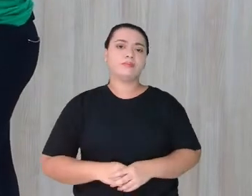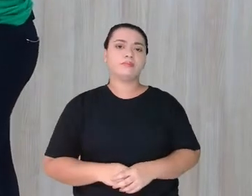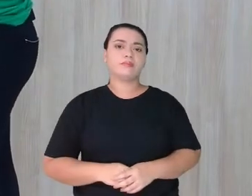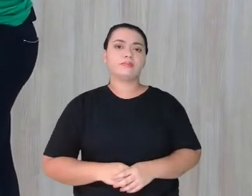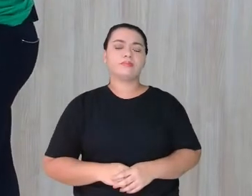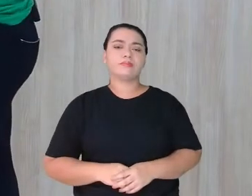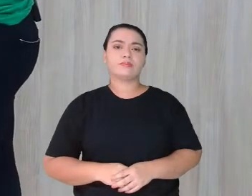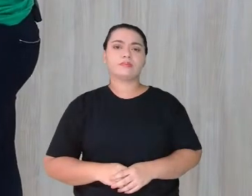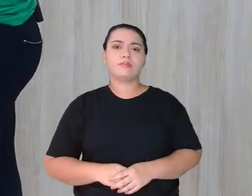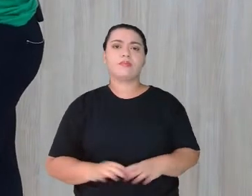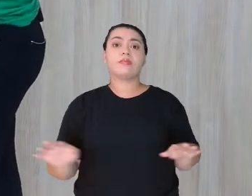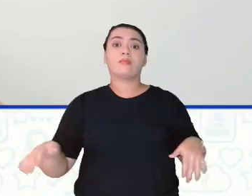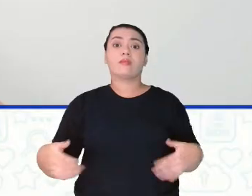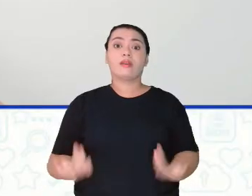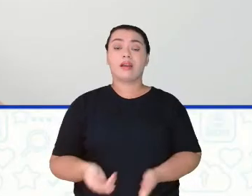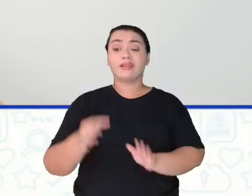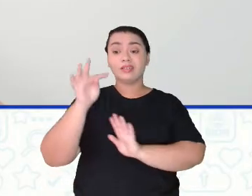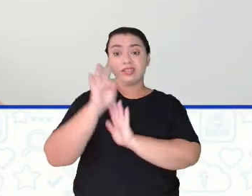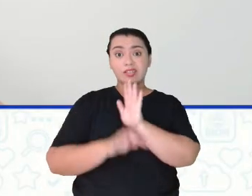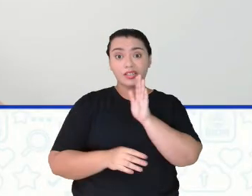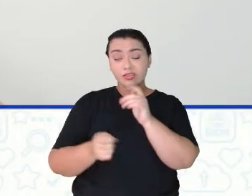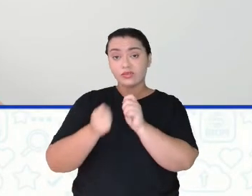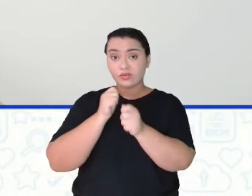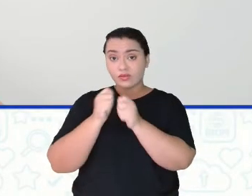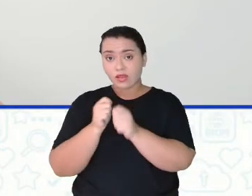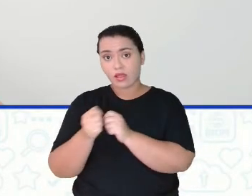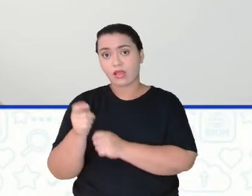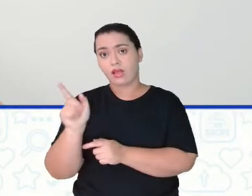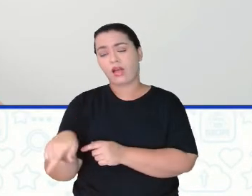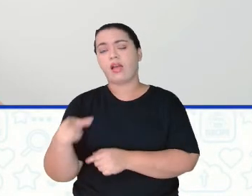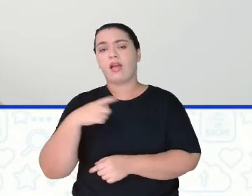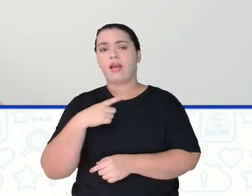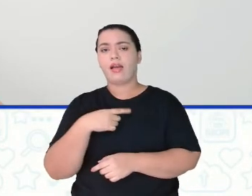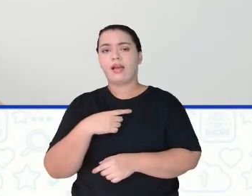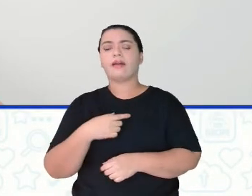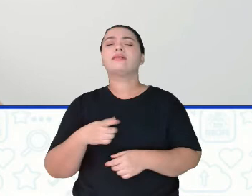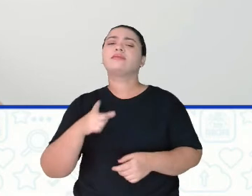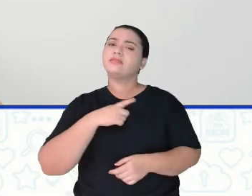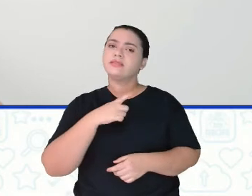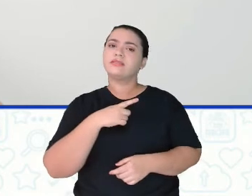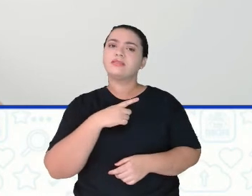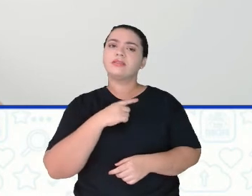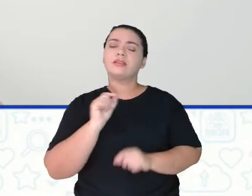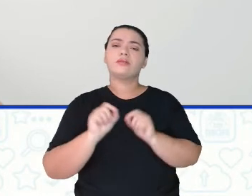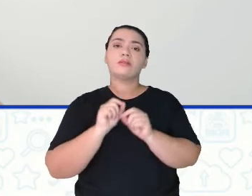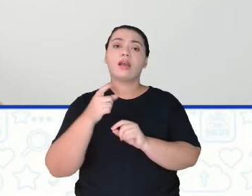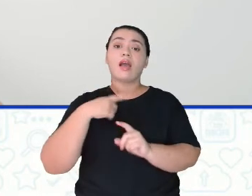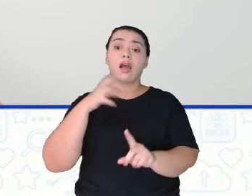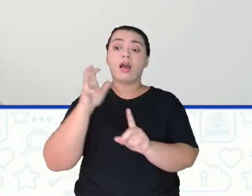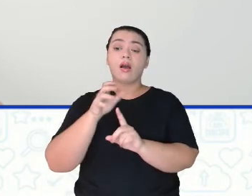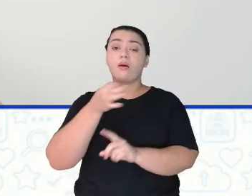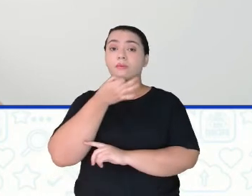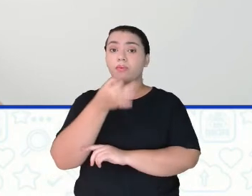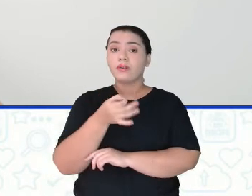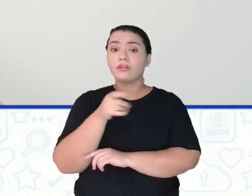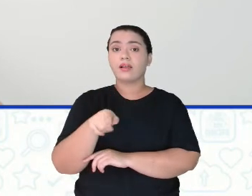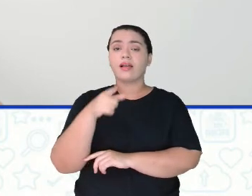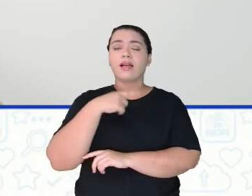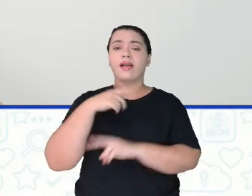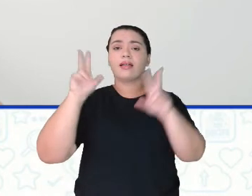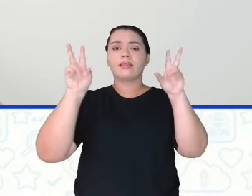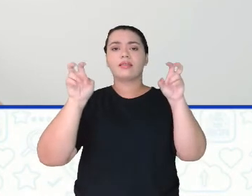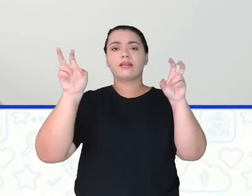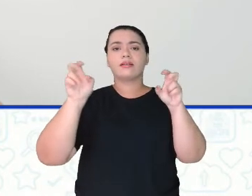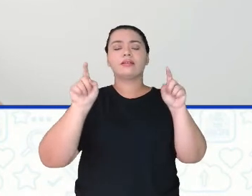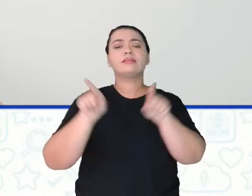Vamos continuar. O texto jornalístico da reportagem apresenta juízo de valor, ou seja, infere uma opinião formada sobre o tema